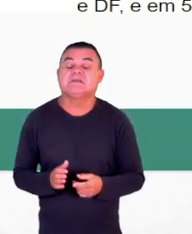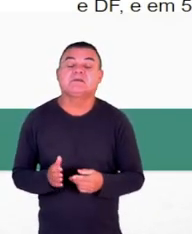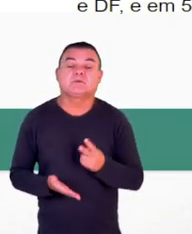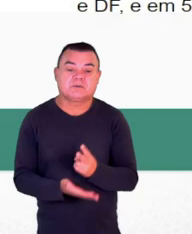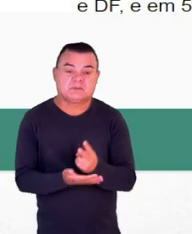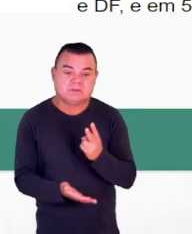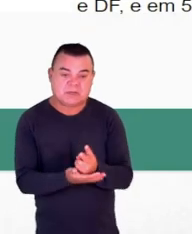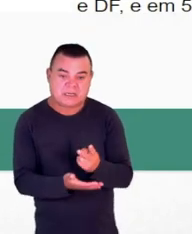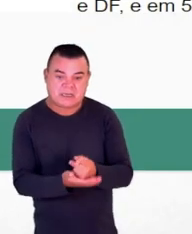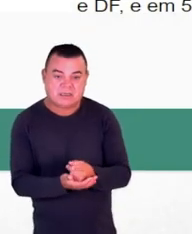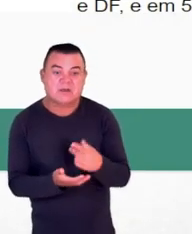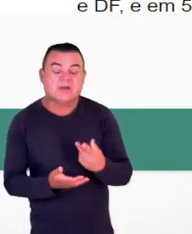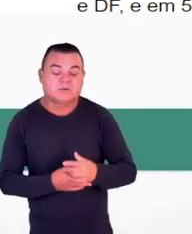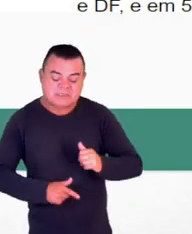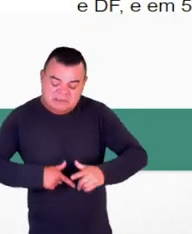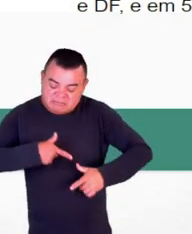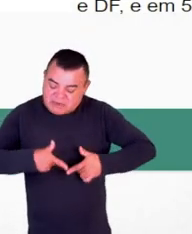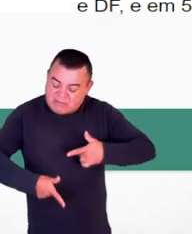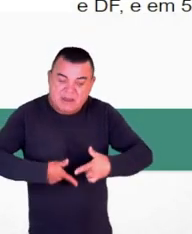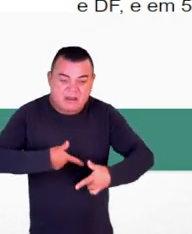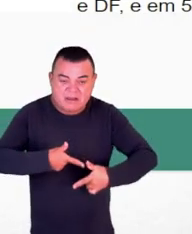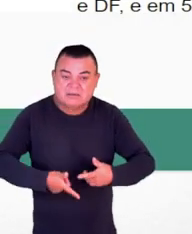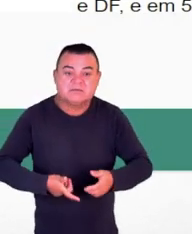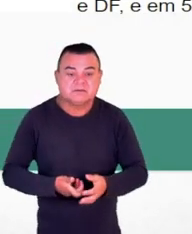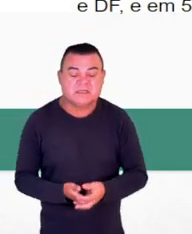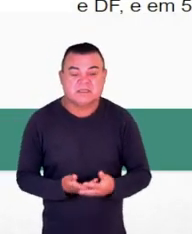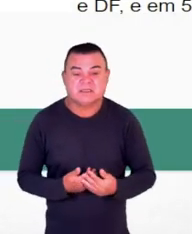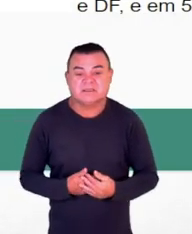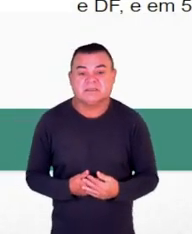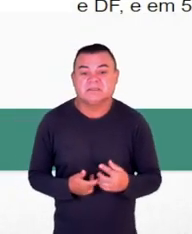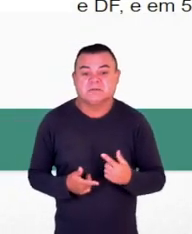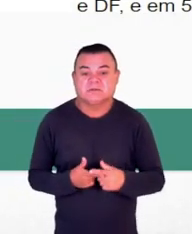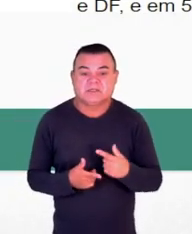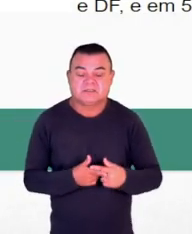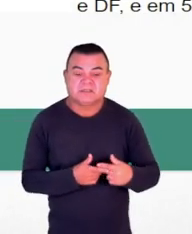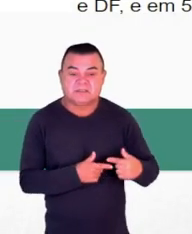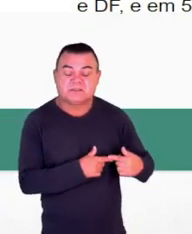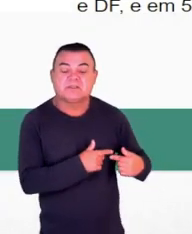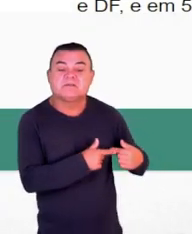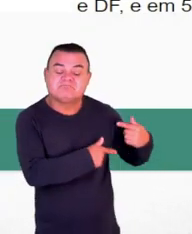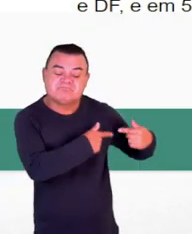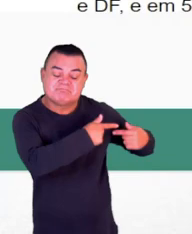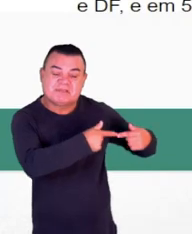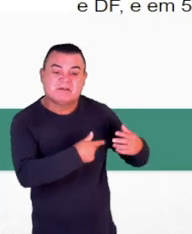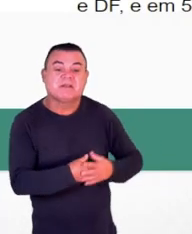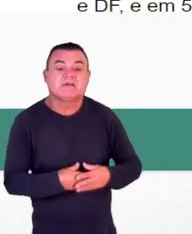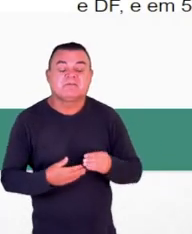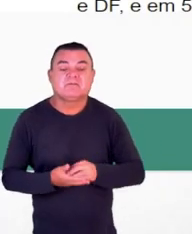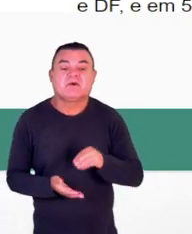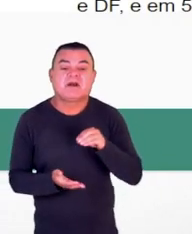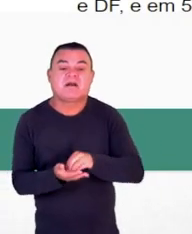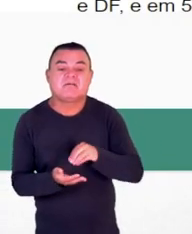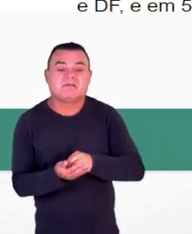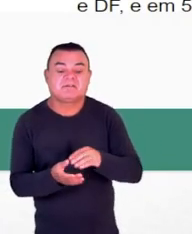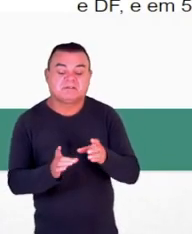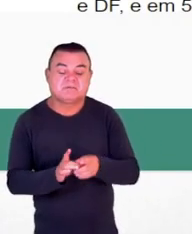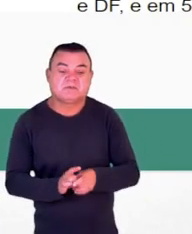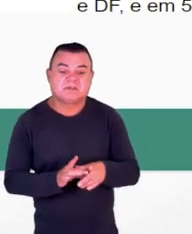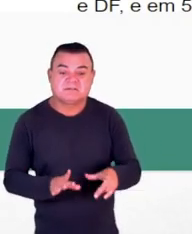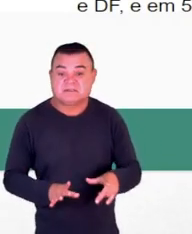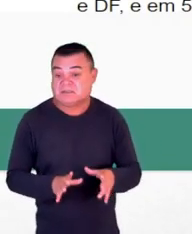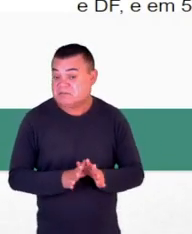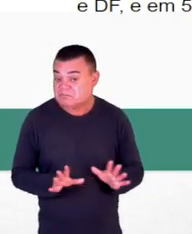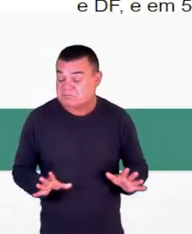né durante esses últimos anos que a gente viu aí um contexto muito grave de ausência de democracia a rede assumiu um trabalho que vinha